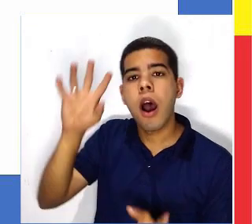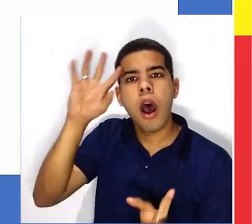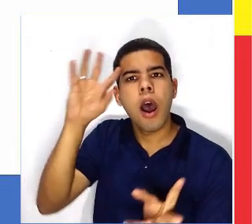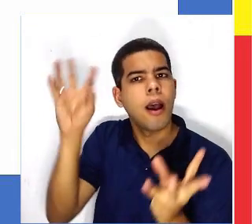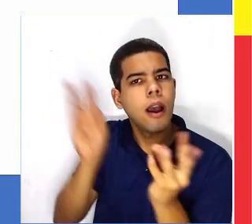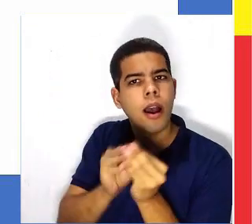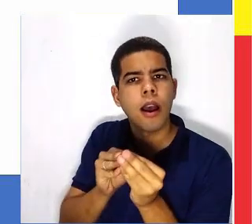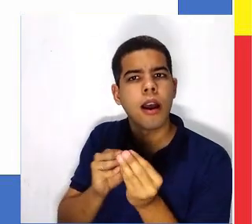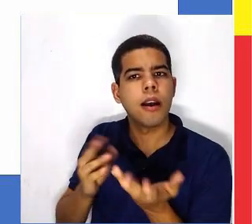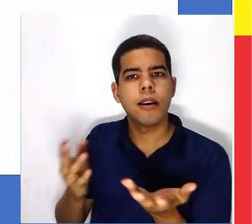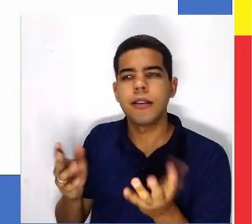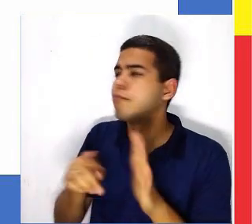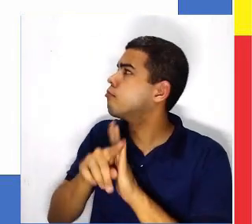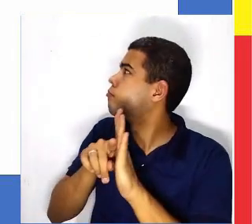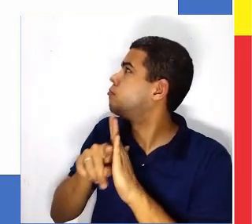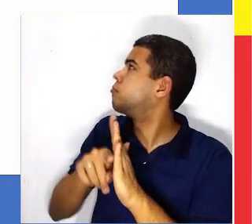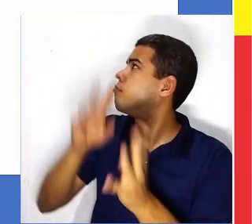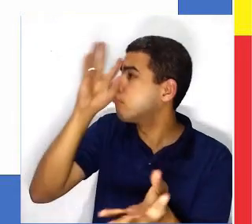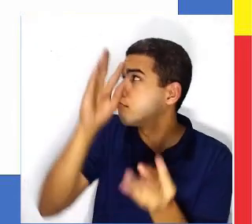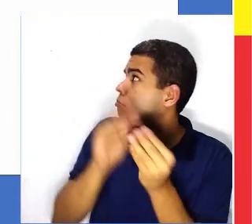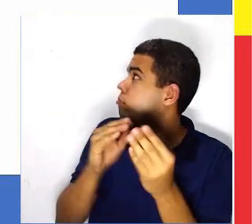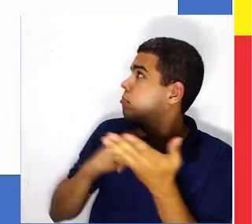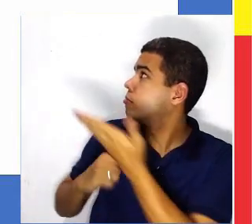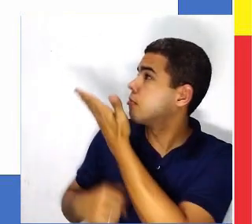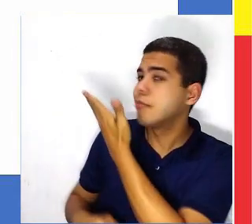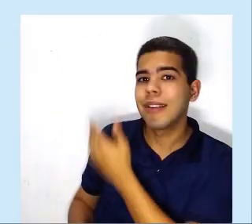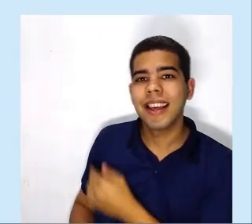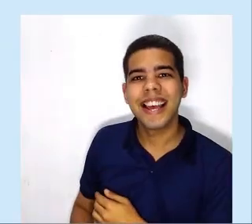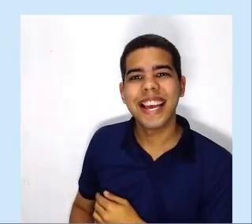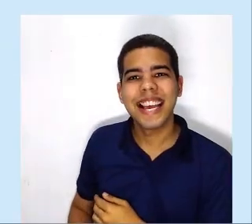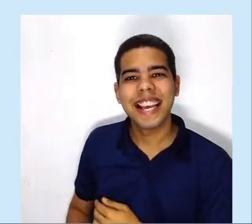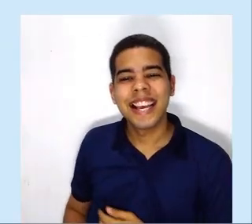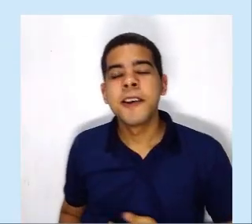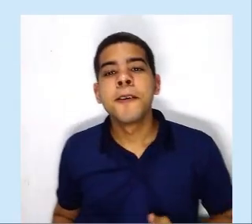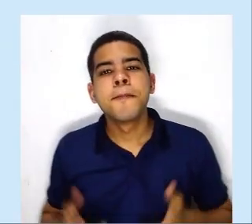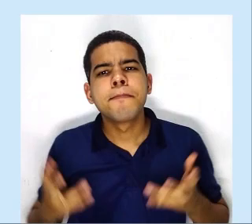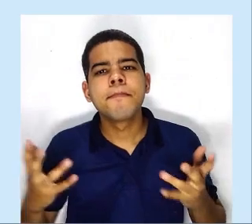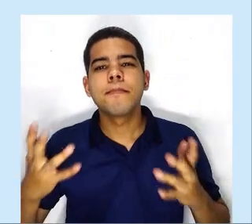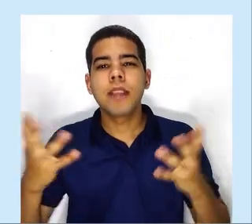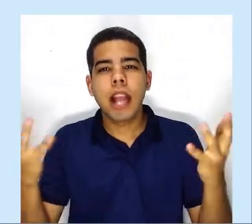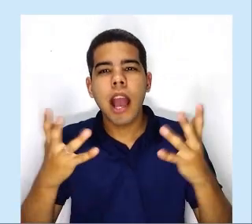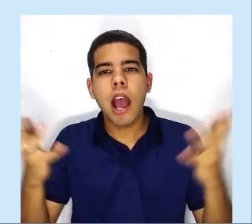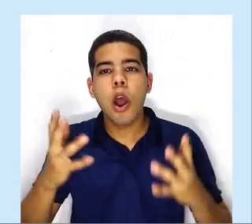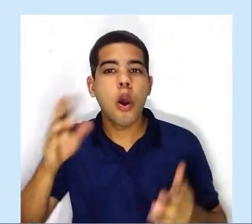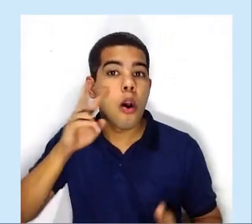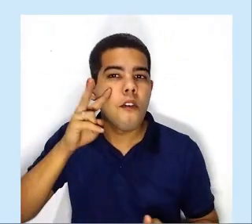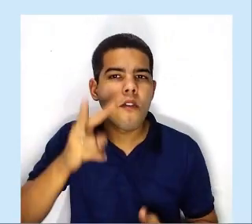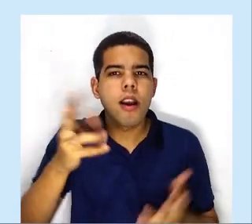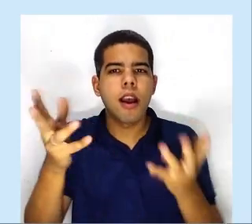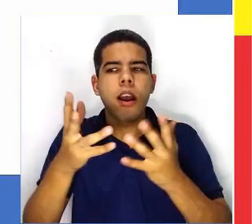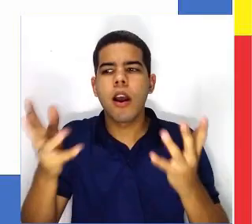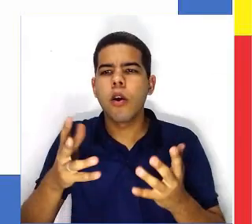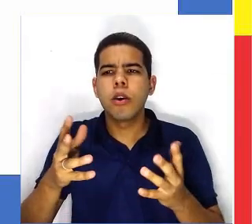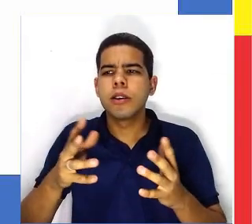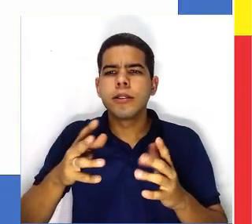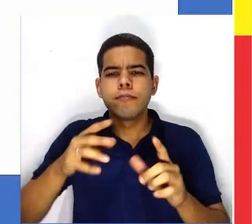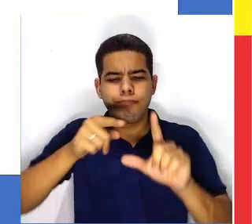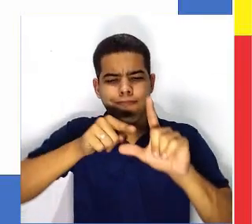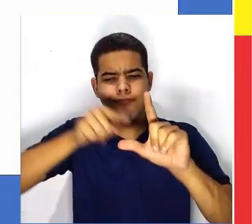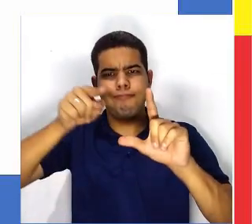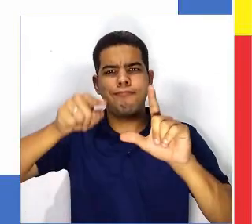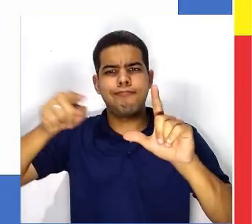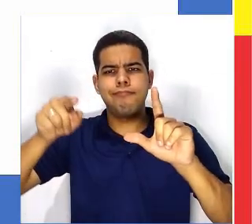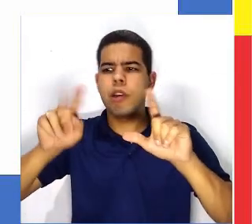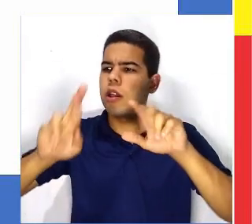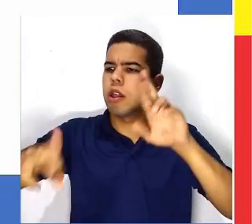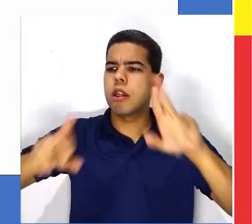resumo, uma síntese da pesquisa que foi realizada. Vamos observar agora os tipos de gráficos. Eu comecei